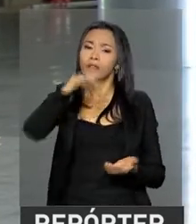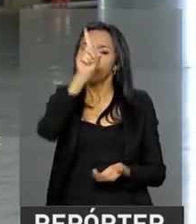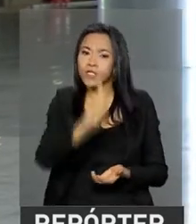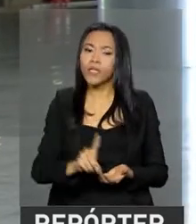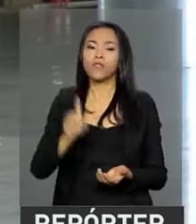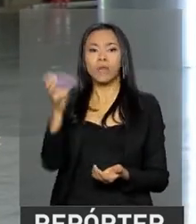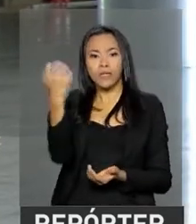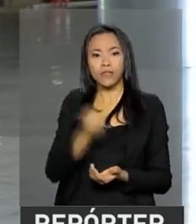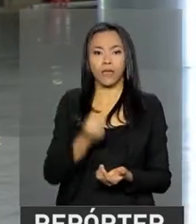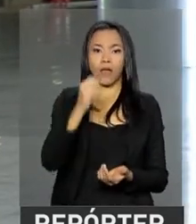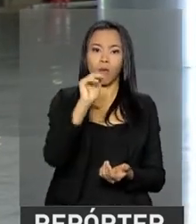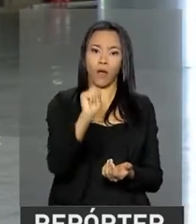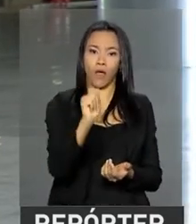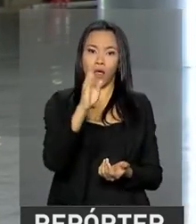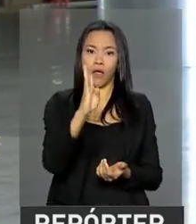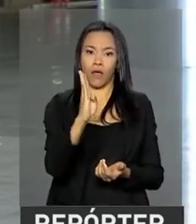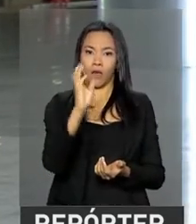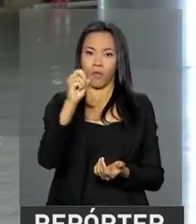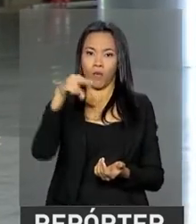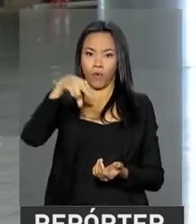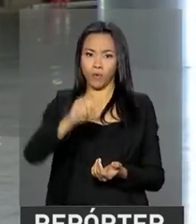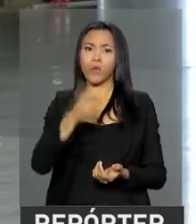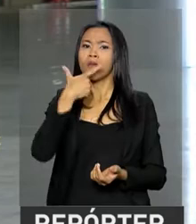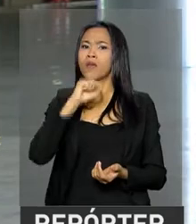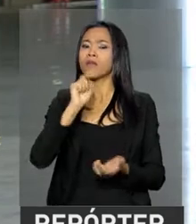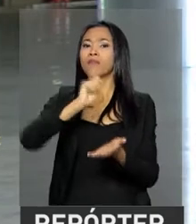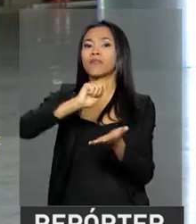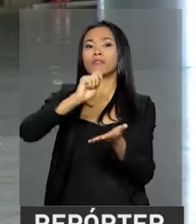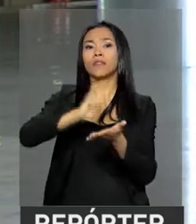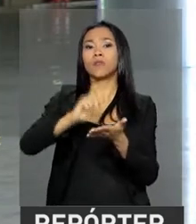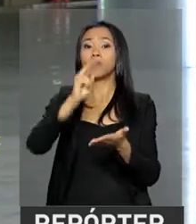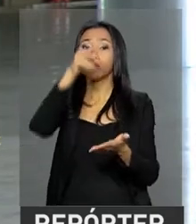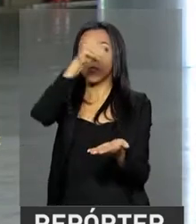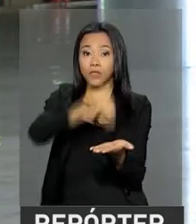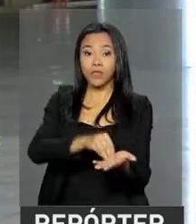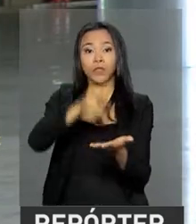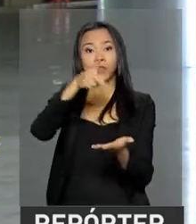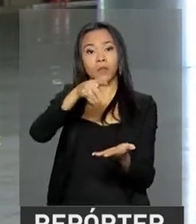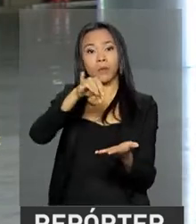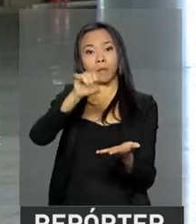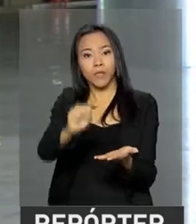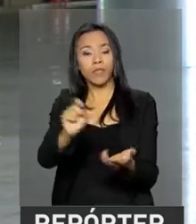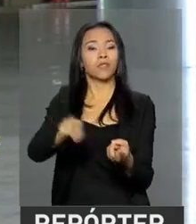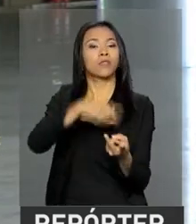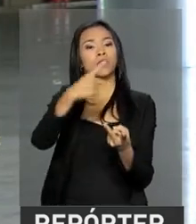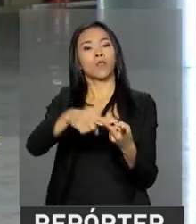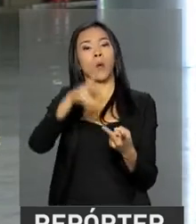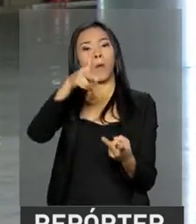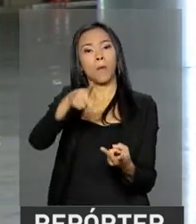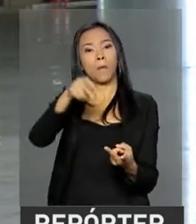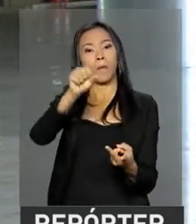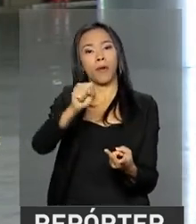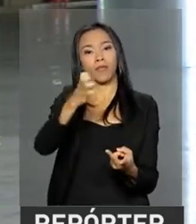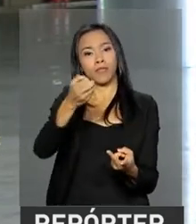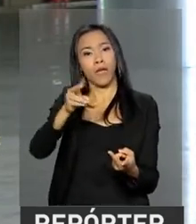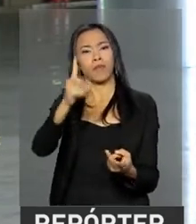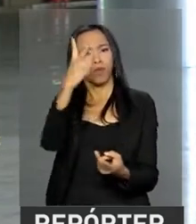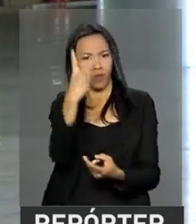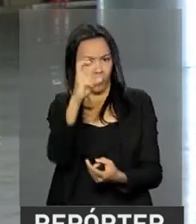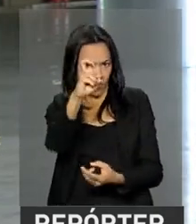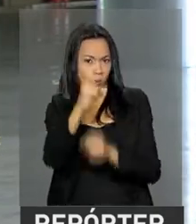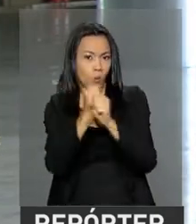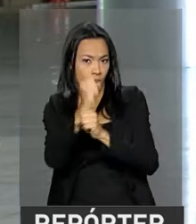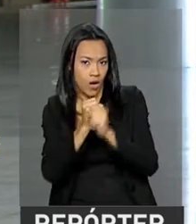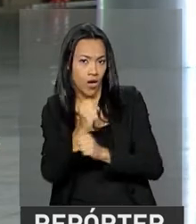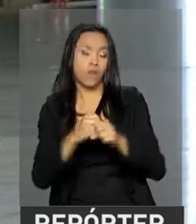salarial de 2015 quem estava inscrito naquele ano no pis ou no pasep já há cinco anos trabalhou formalmente